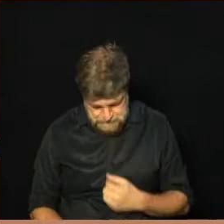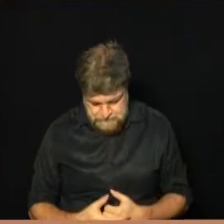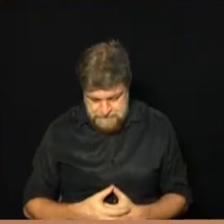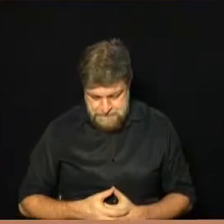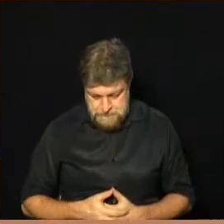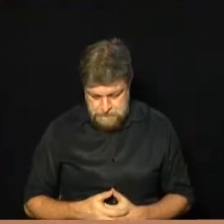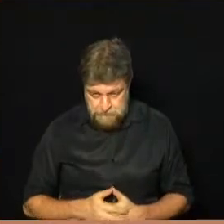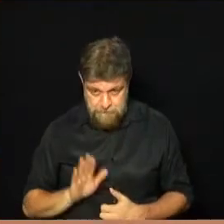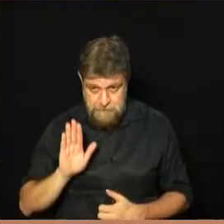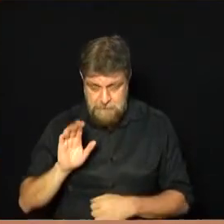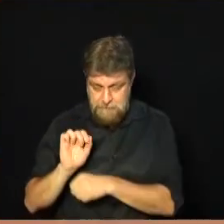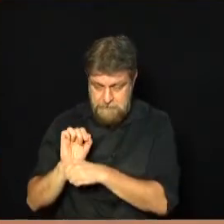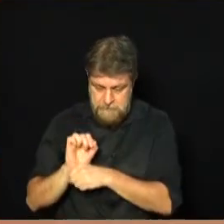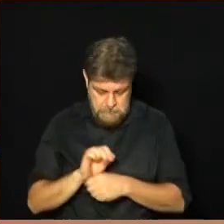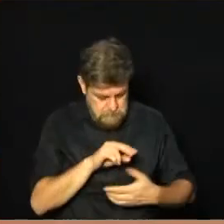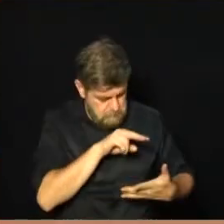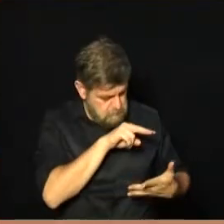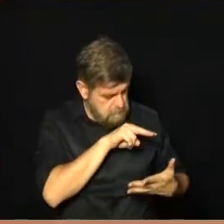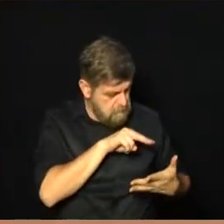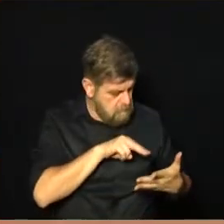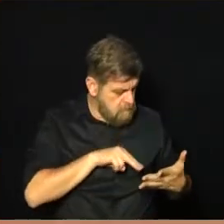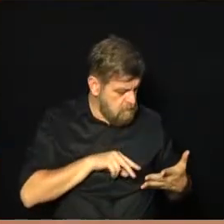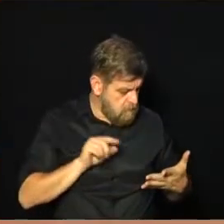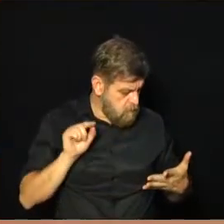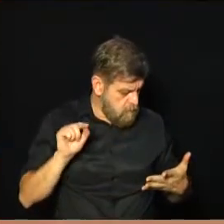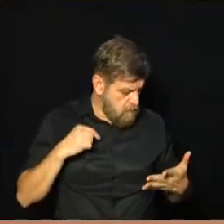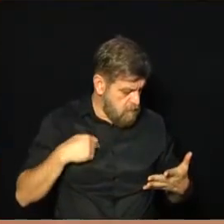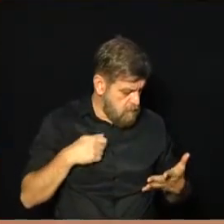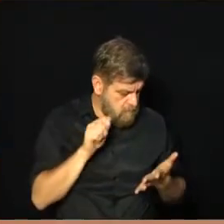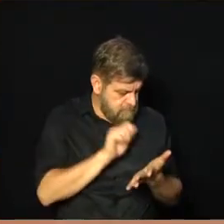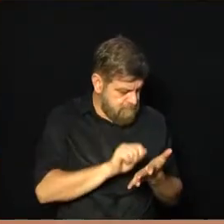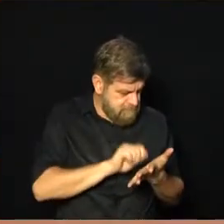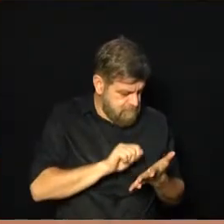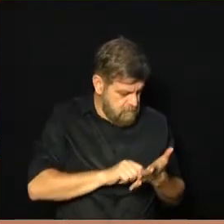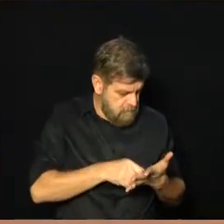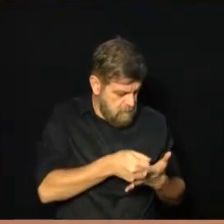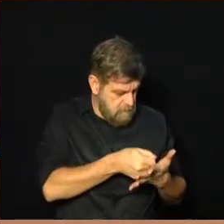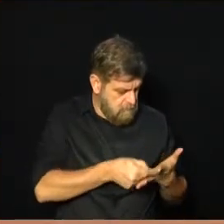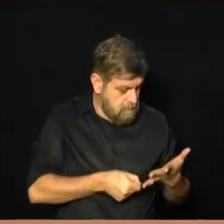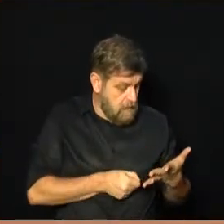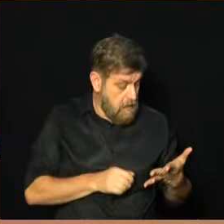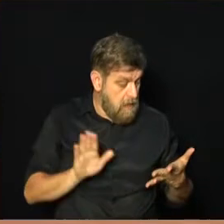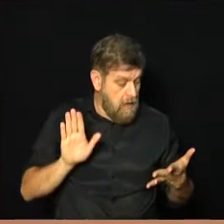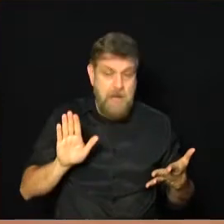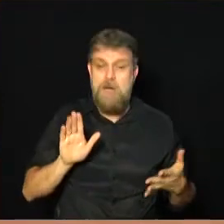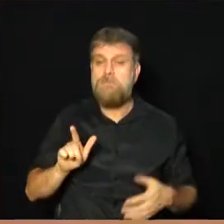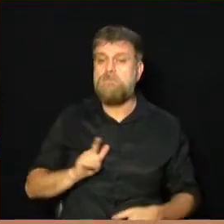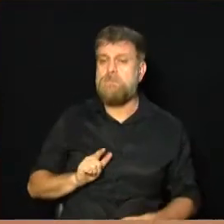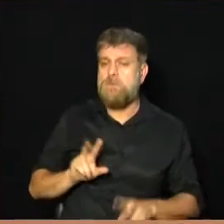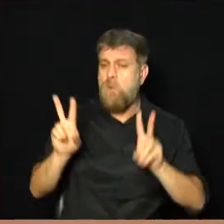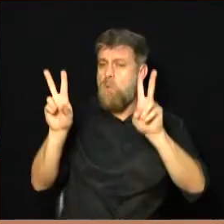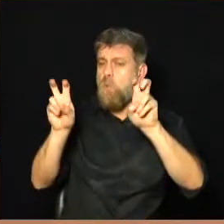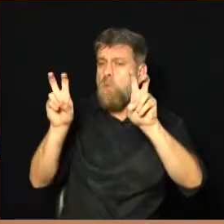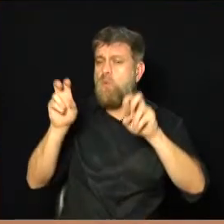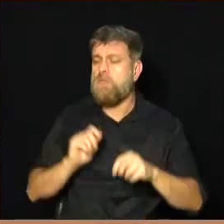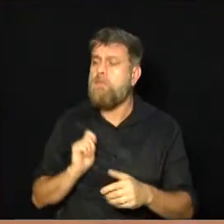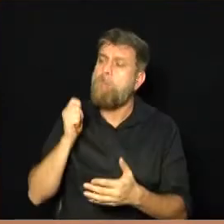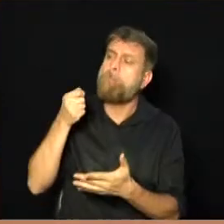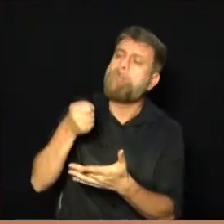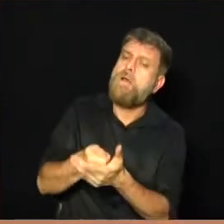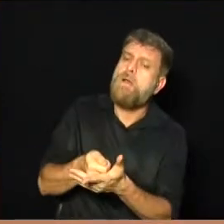eu ver aqui, o outro item que eu anotei aqui. Sobre a questão do